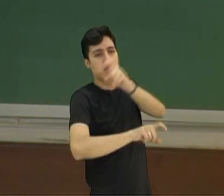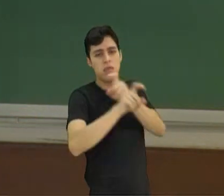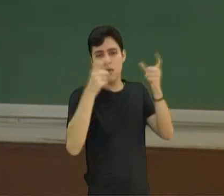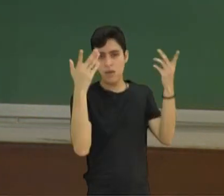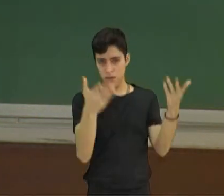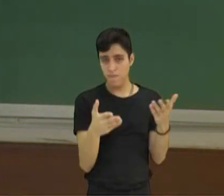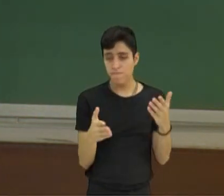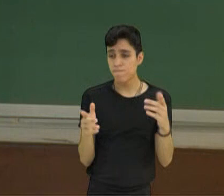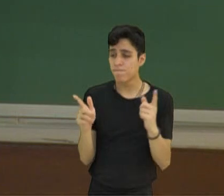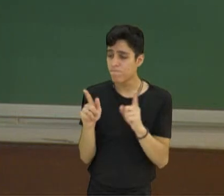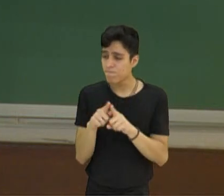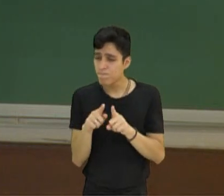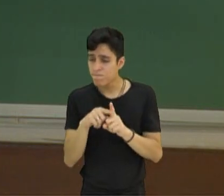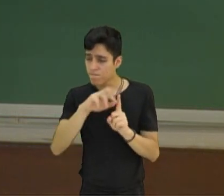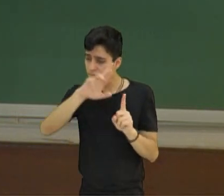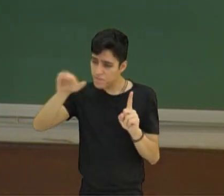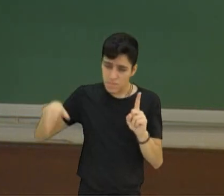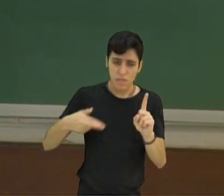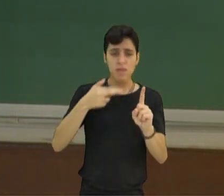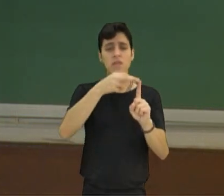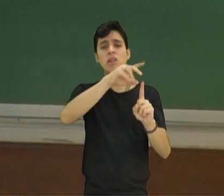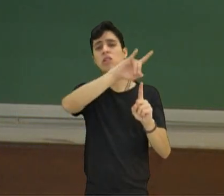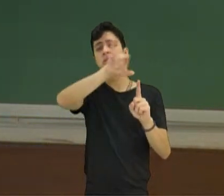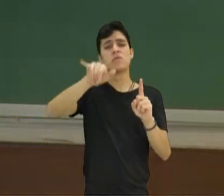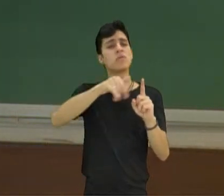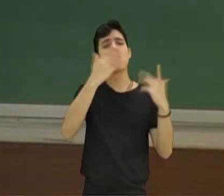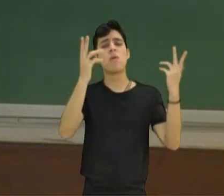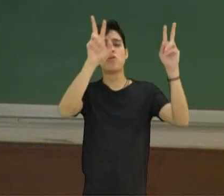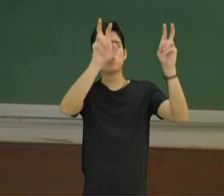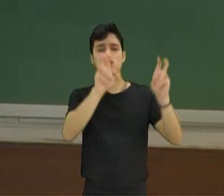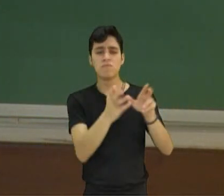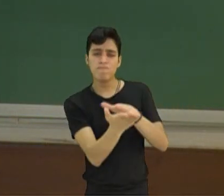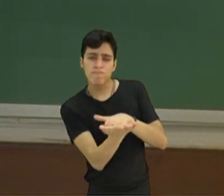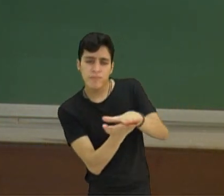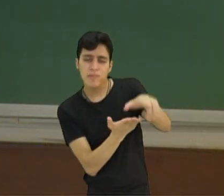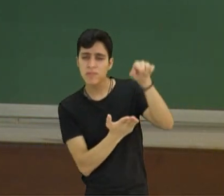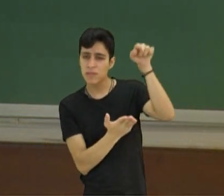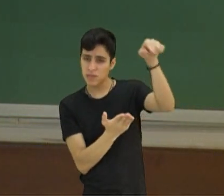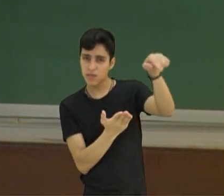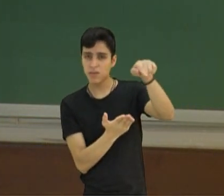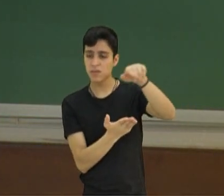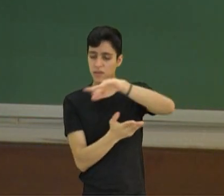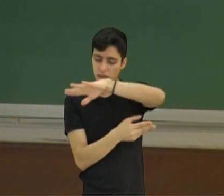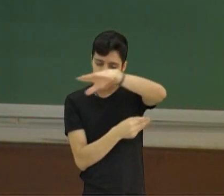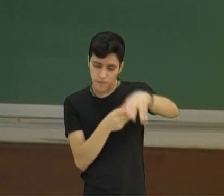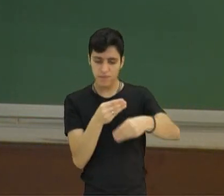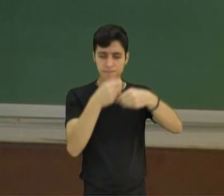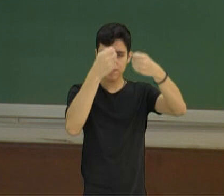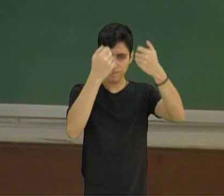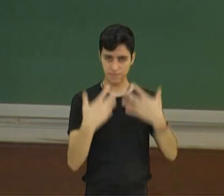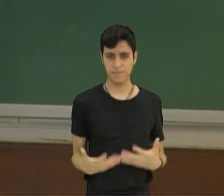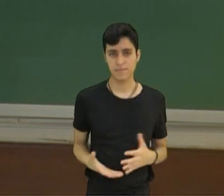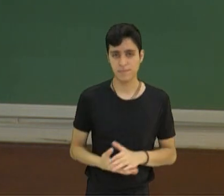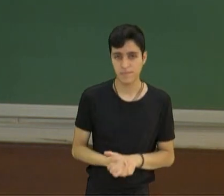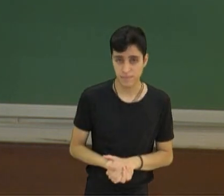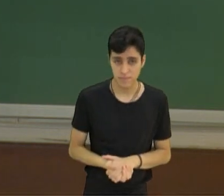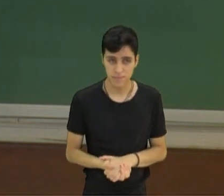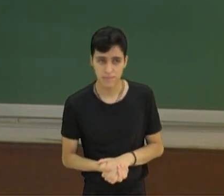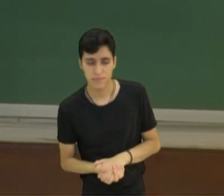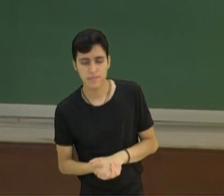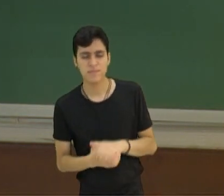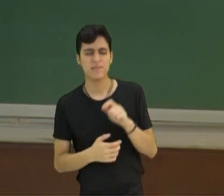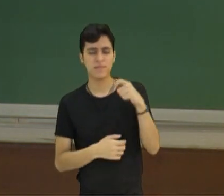ele ainda fez a referência do dia e do título da manchete que ele vai argumentar na sequência. E falando